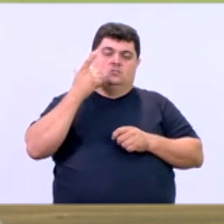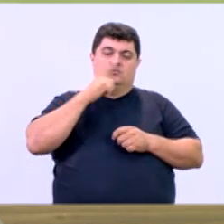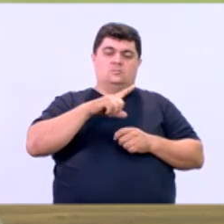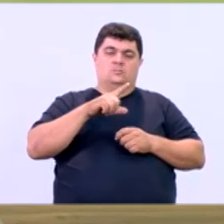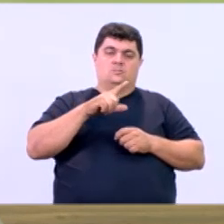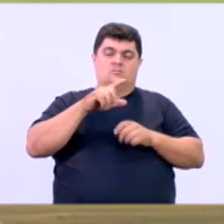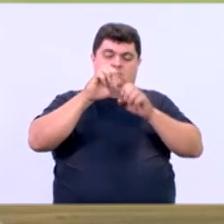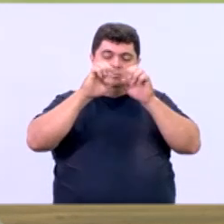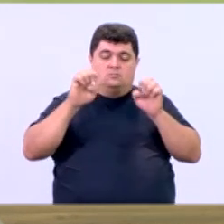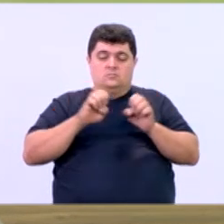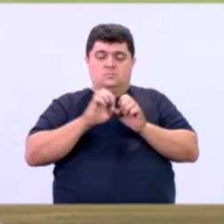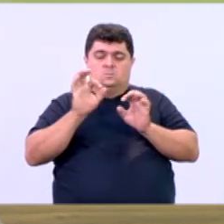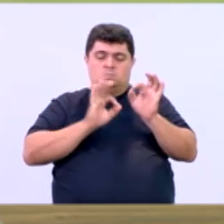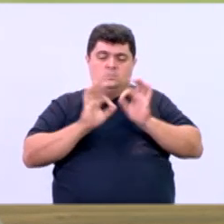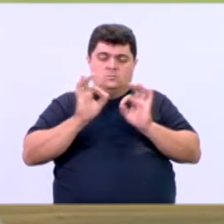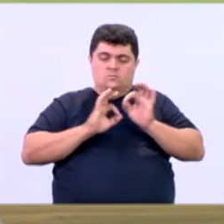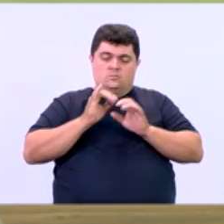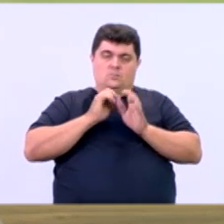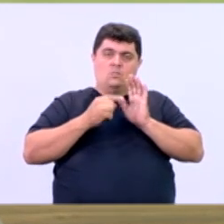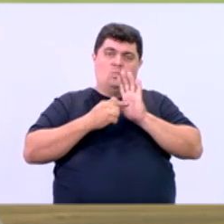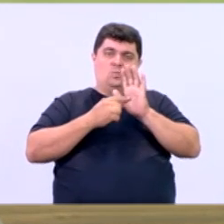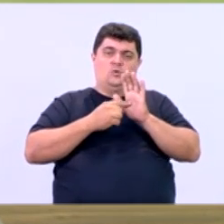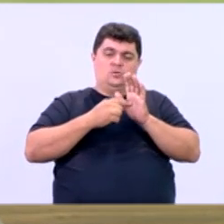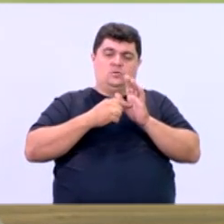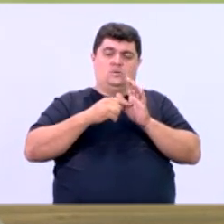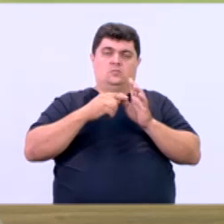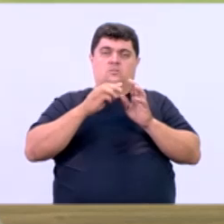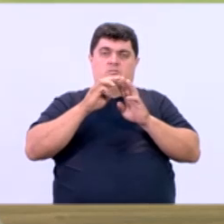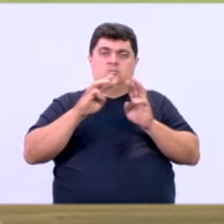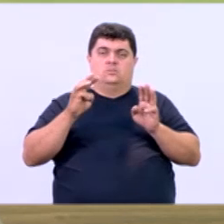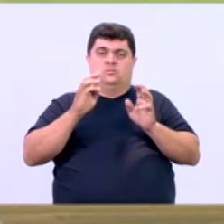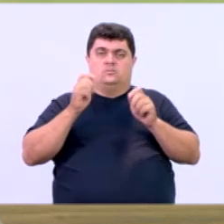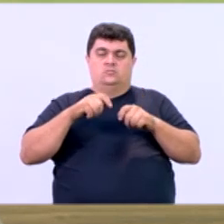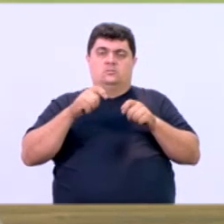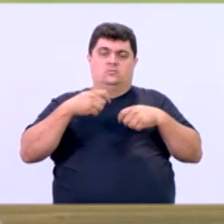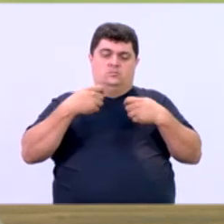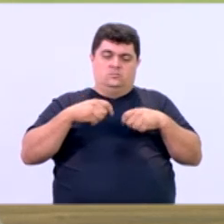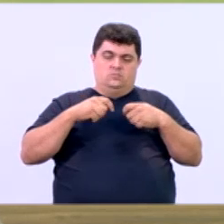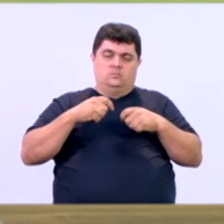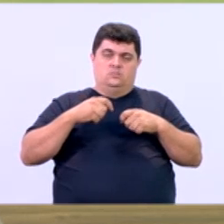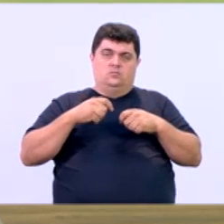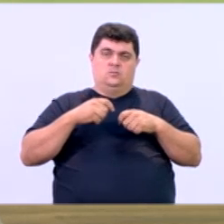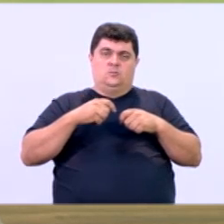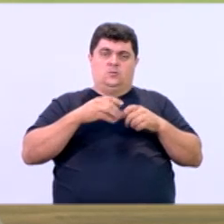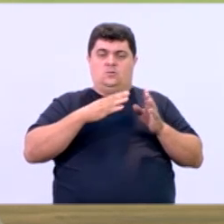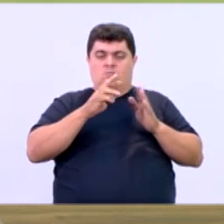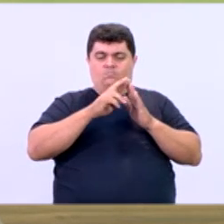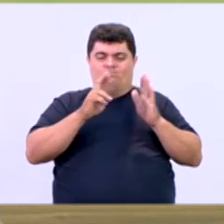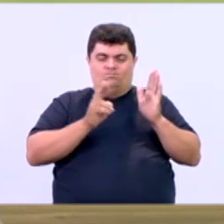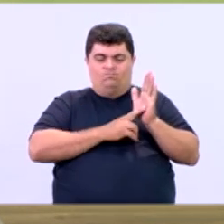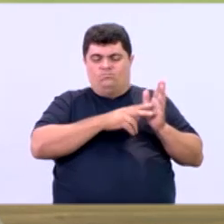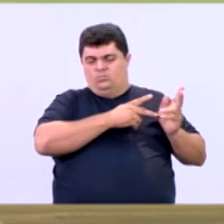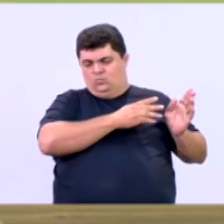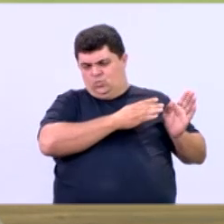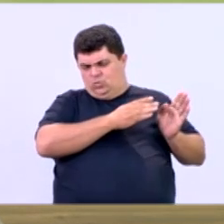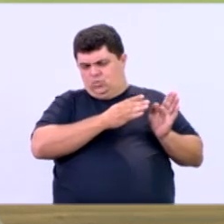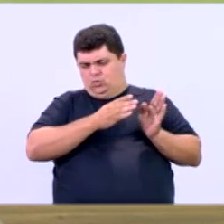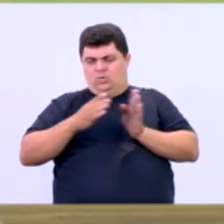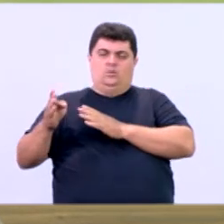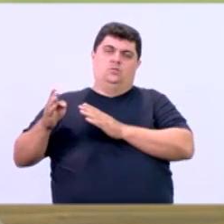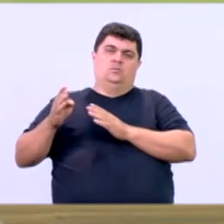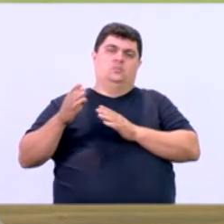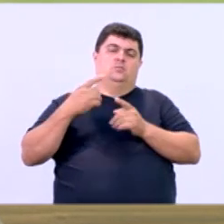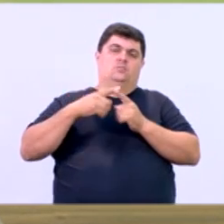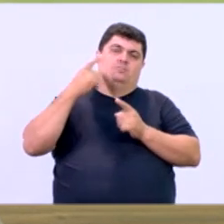estruturar as informações que nós precisamos exibir numa página, né, e nós precisamos seguir as regras impostas por essa linguagem para que a gente consiga